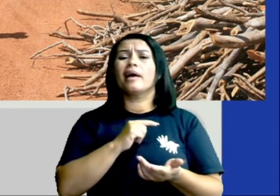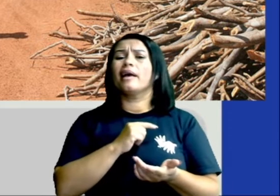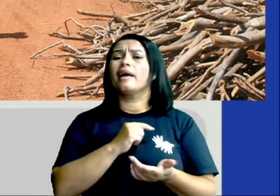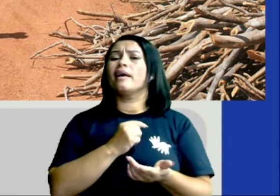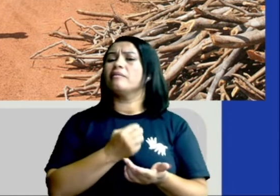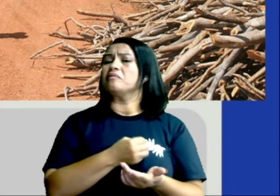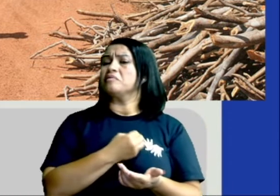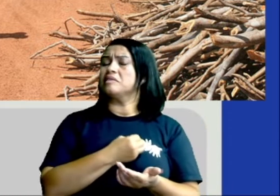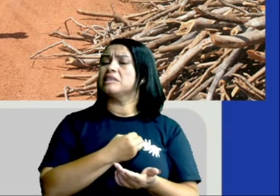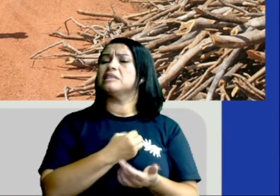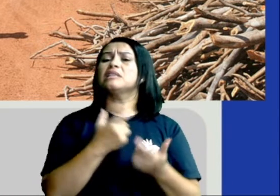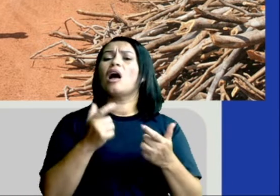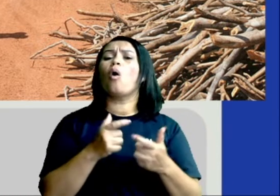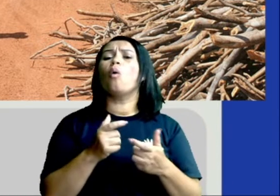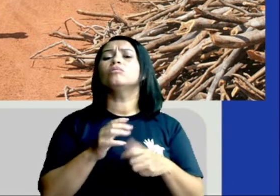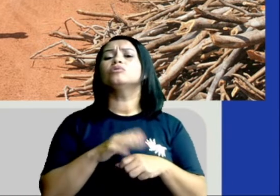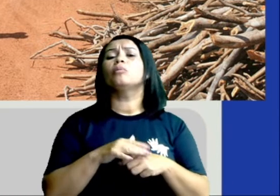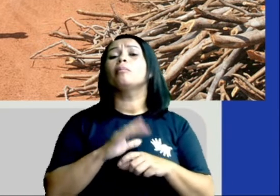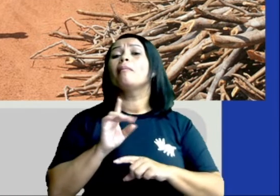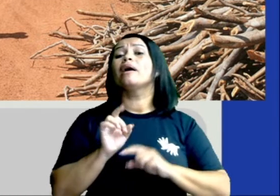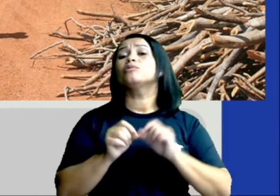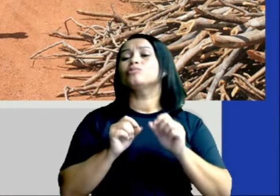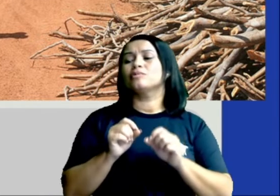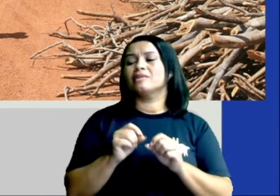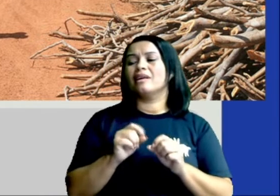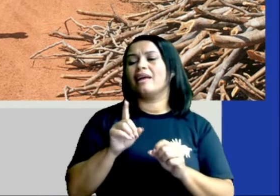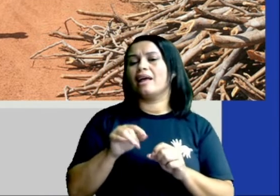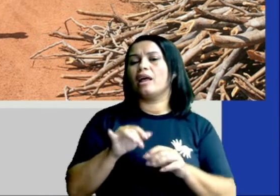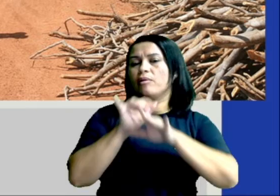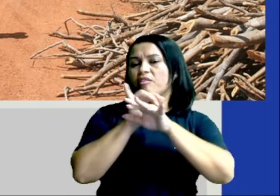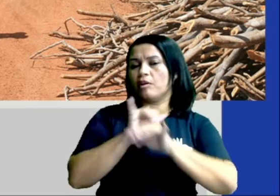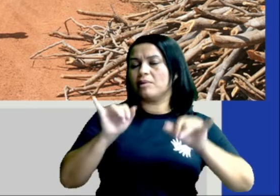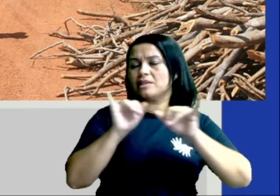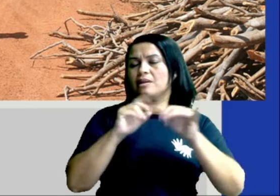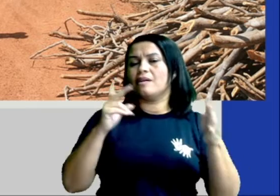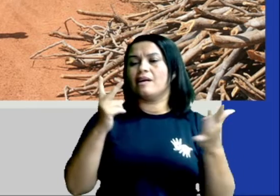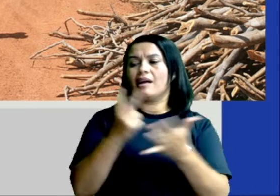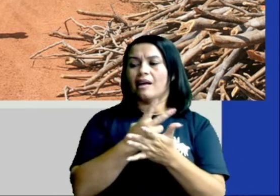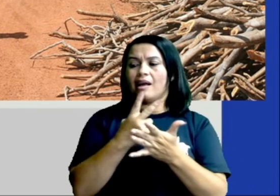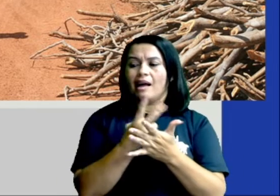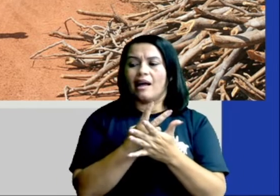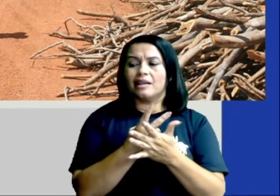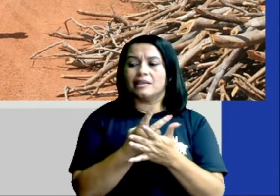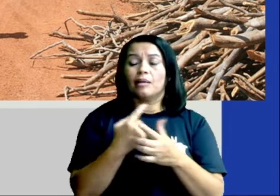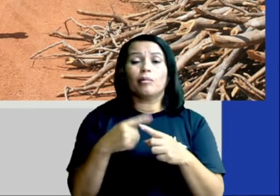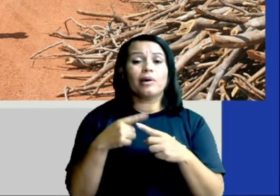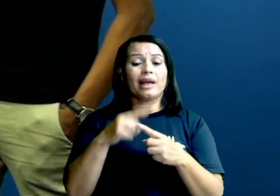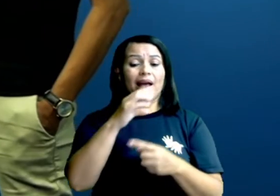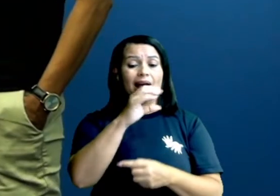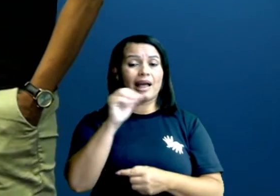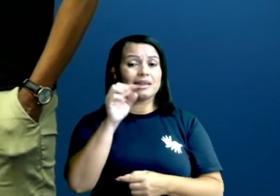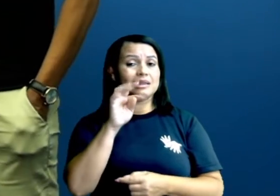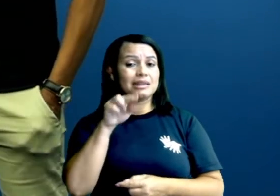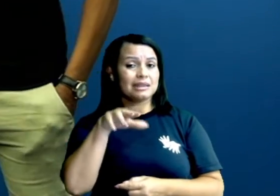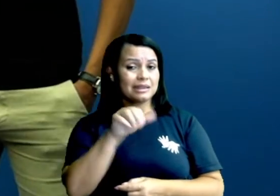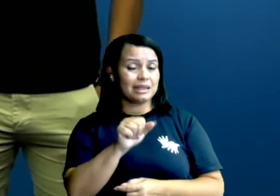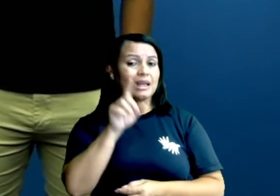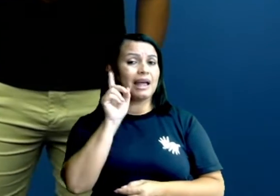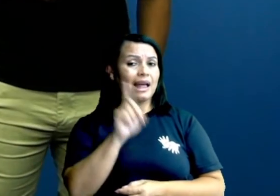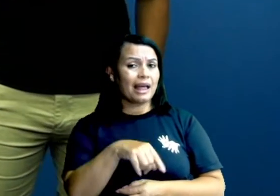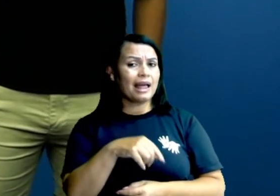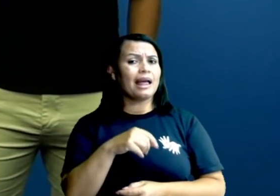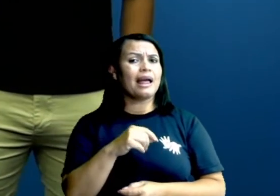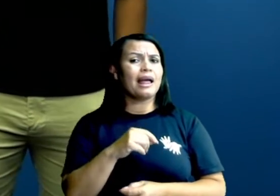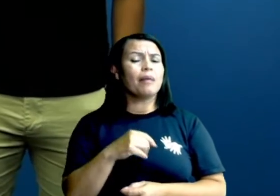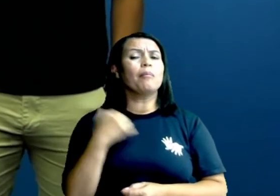assim, né, nesse domínio. Mas, na verdade, essa é uma informação incorreta, porque a Caatinga é uma vegetação